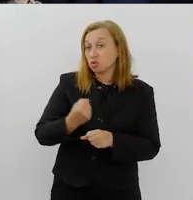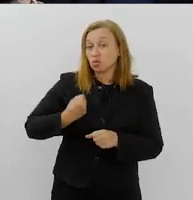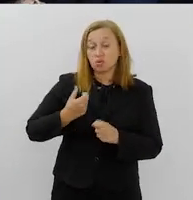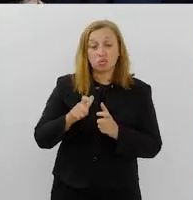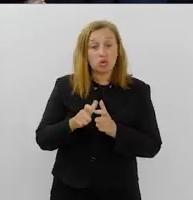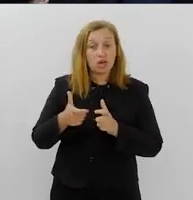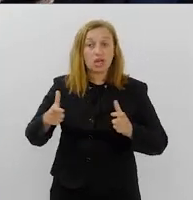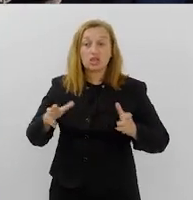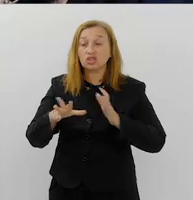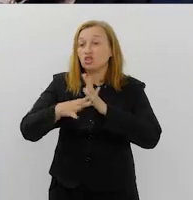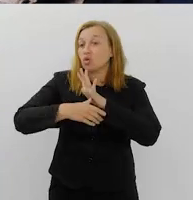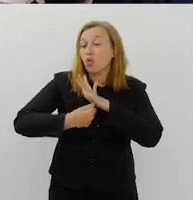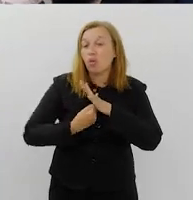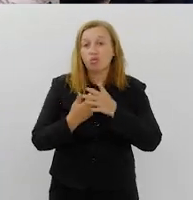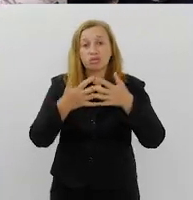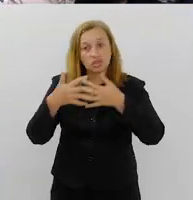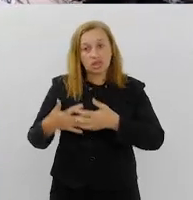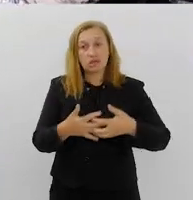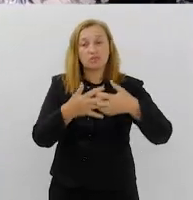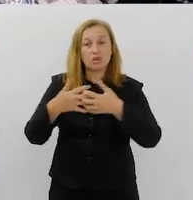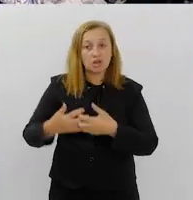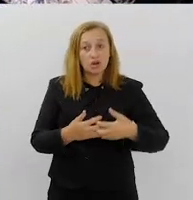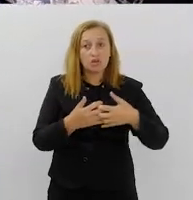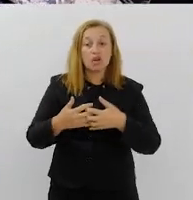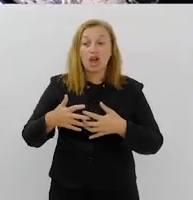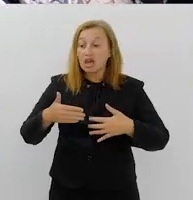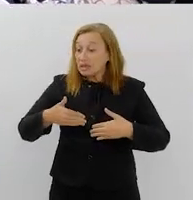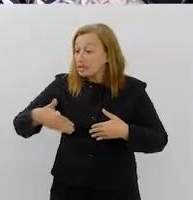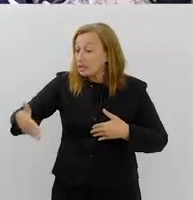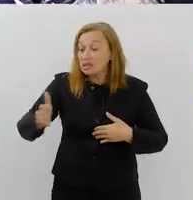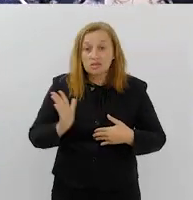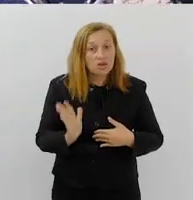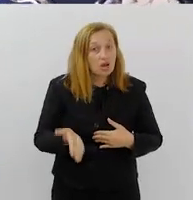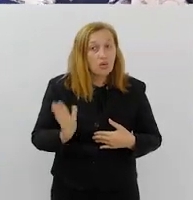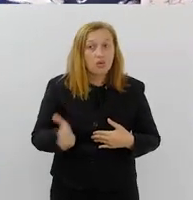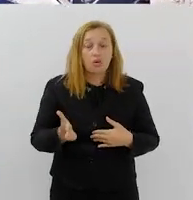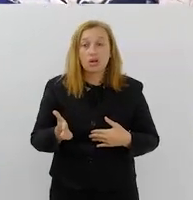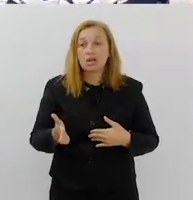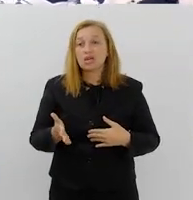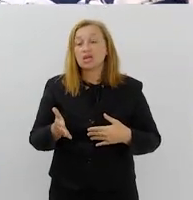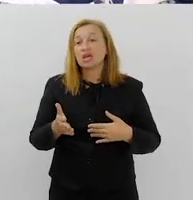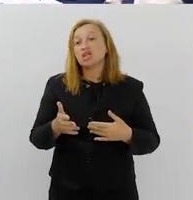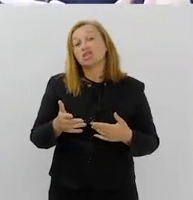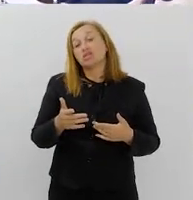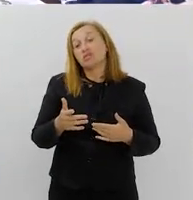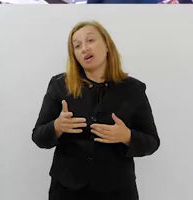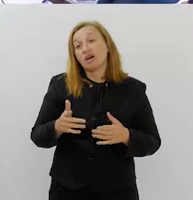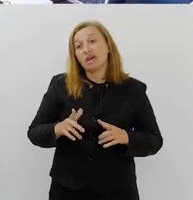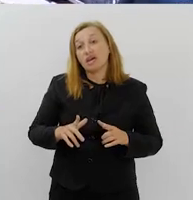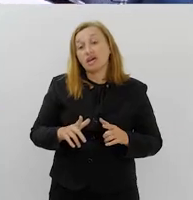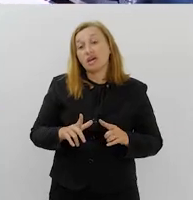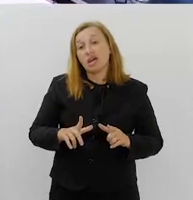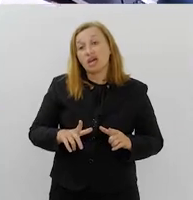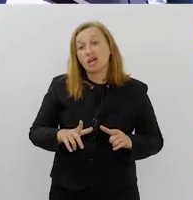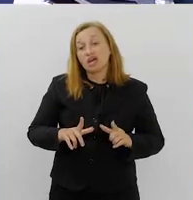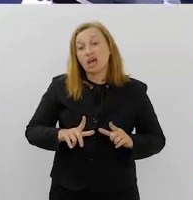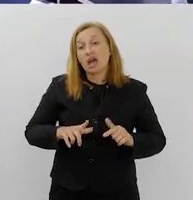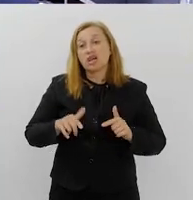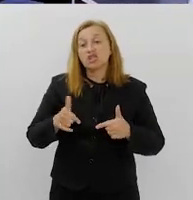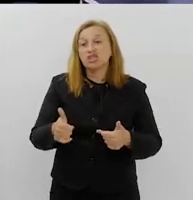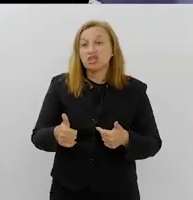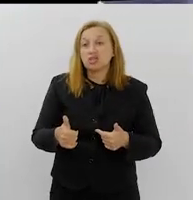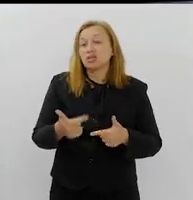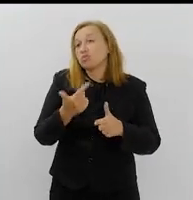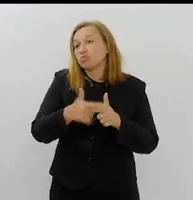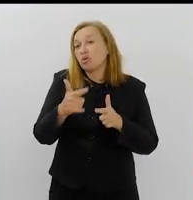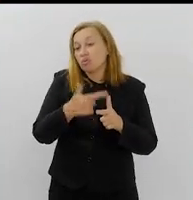eles aumentam muito. É, já começou a aumentar agora e a gente vai driblando, né, os problemas